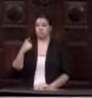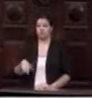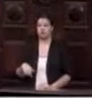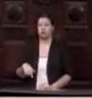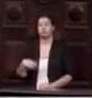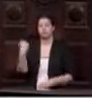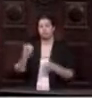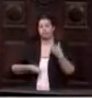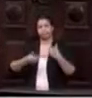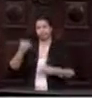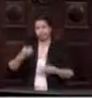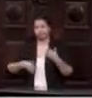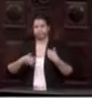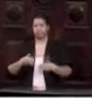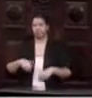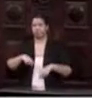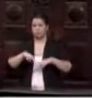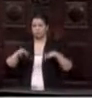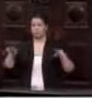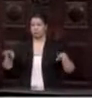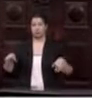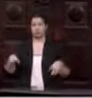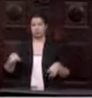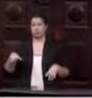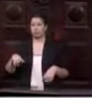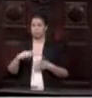nessa tribuna, colocando